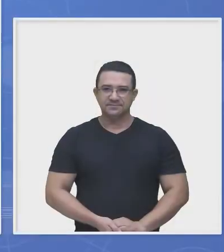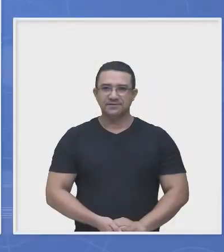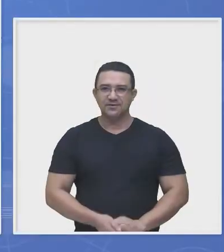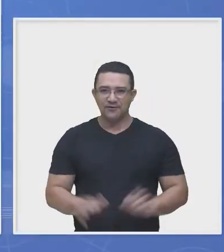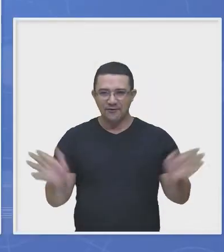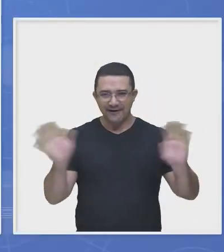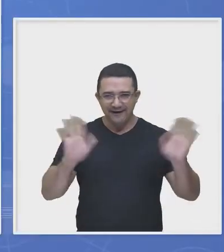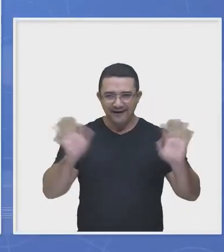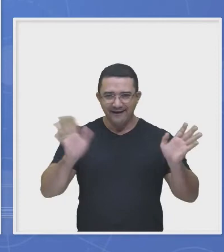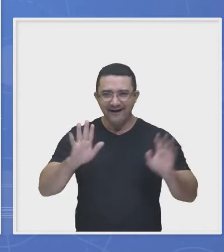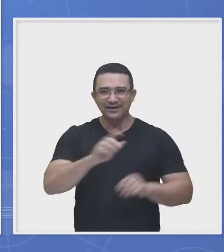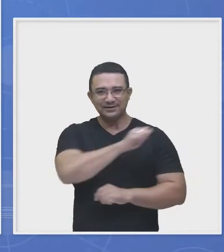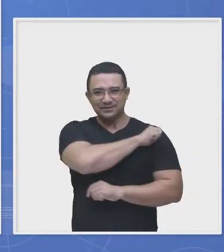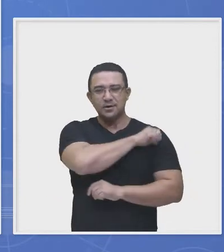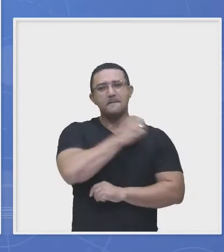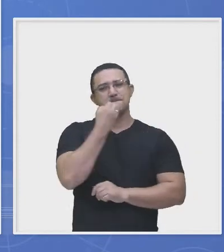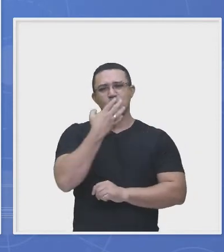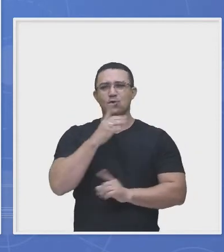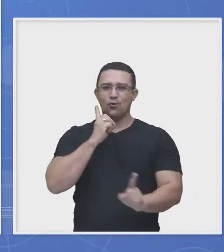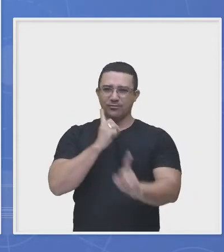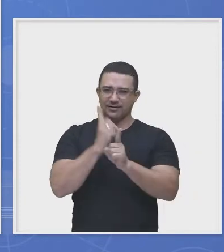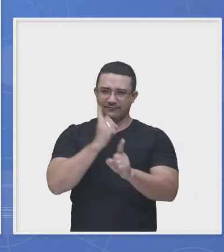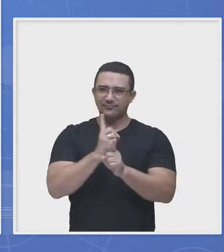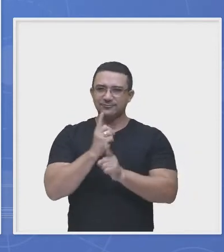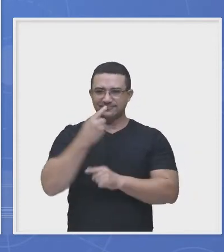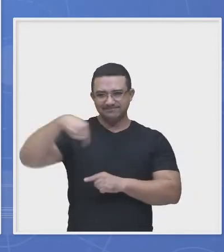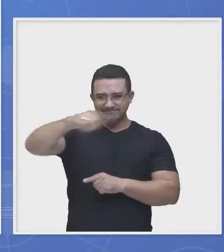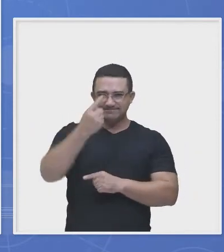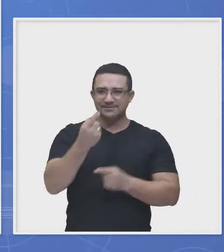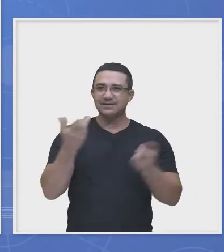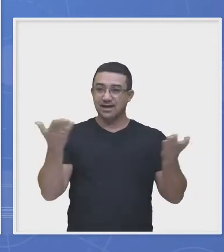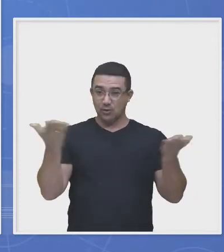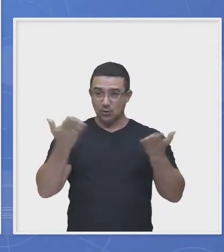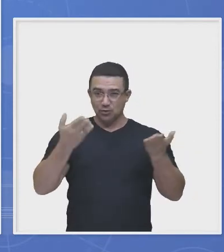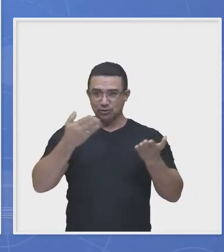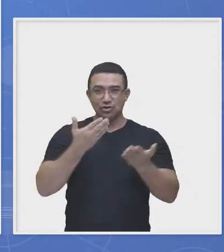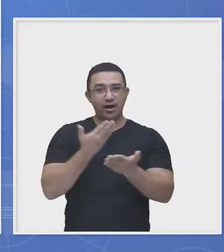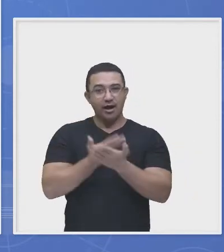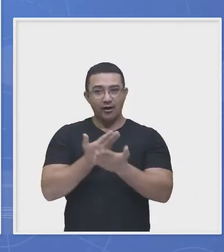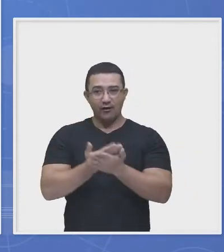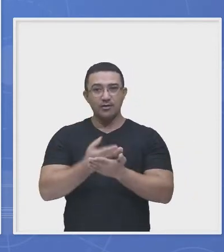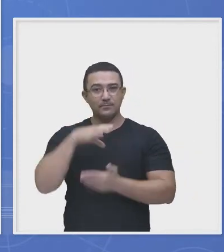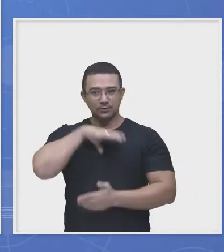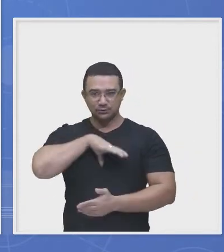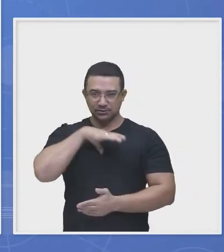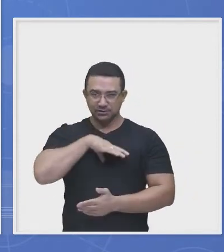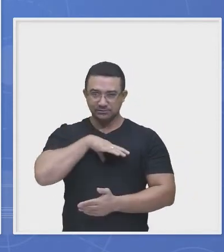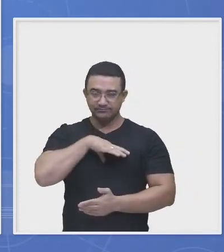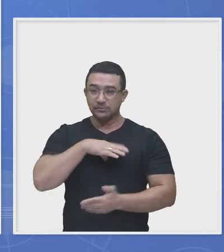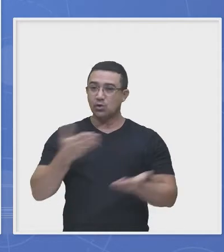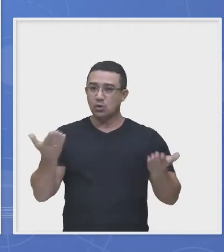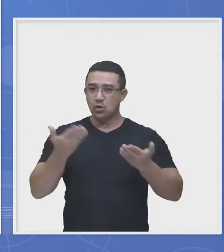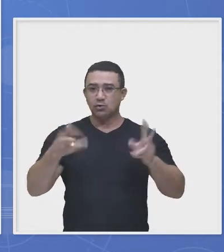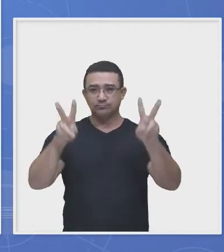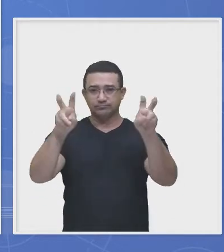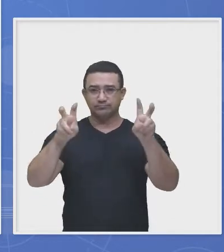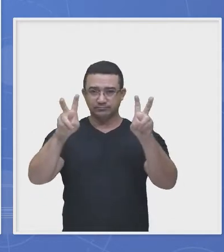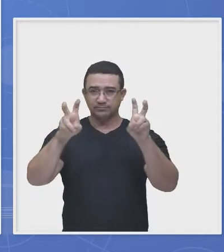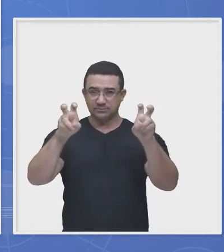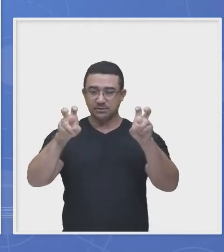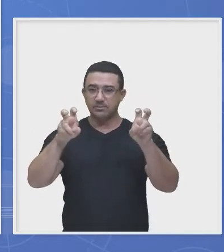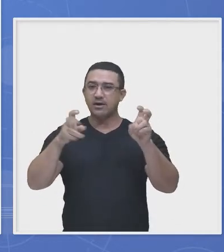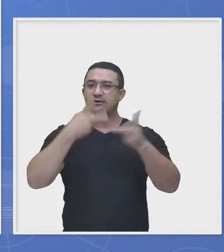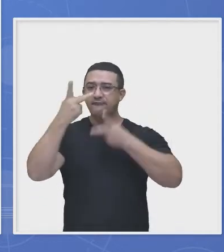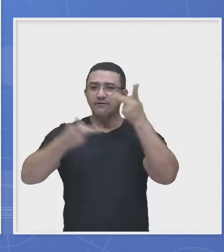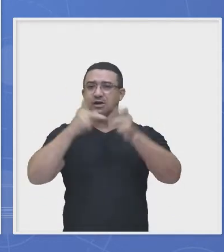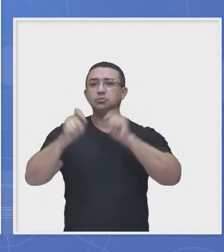Olá, alunos! Que bom encontrar vocês para a nossa aula de língua portuguesa. Hoje falando sobre literatura, sobre o